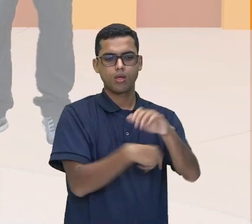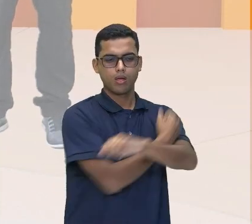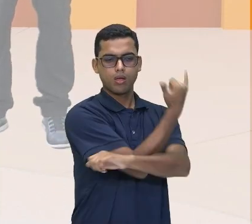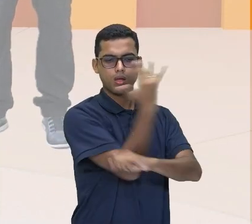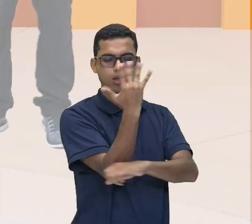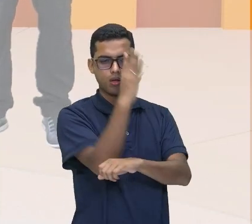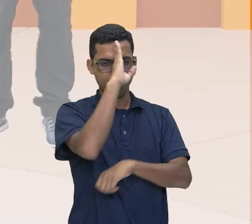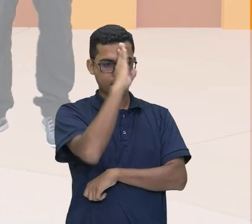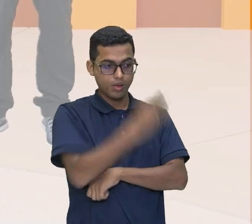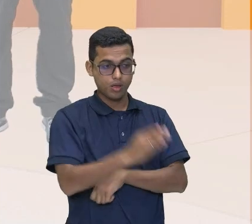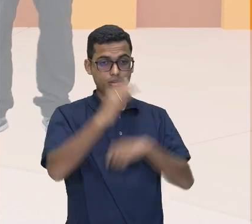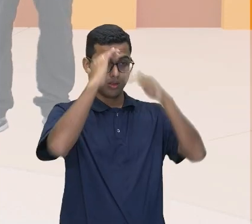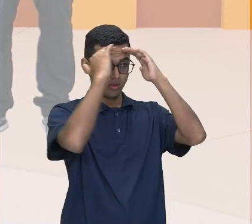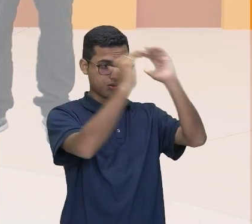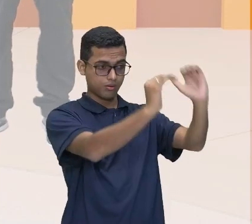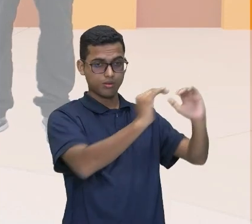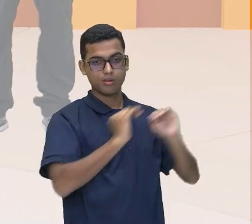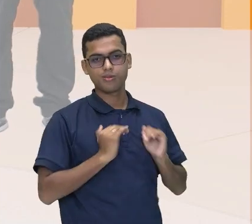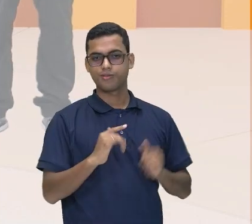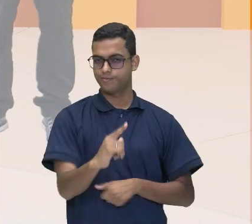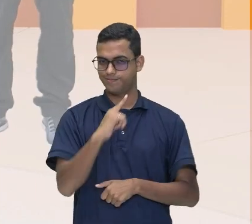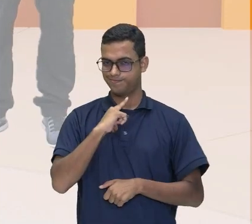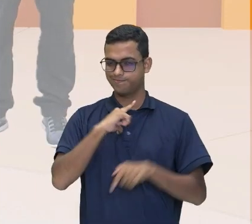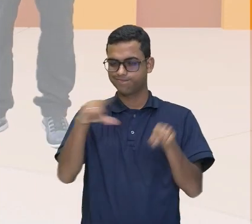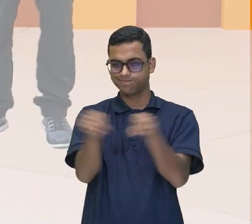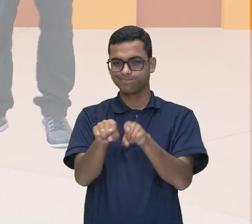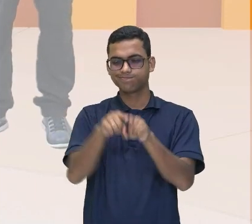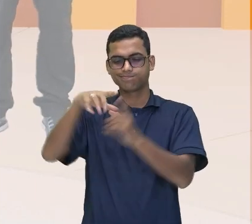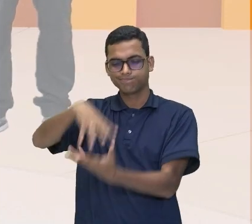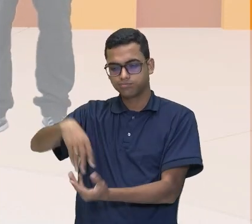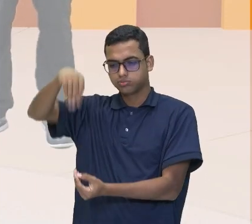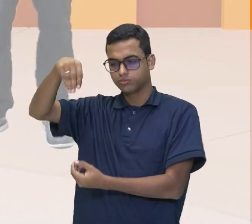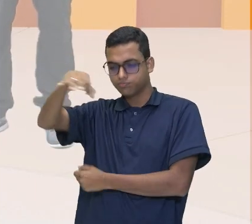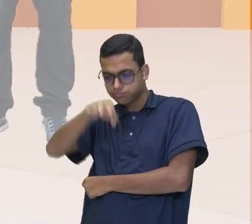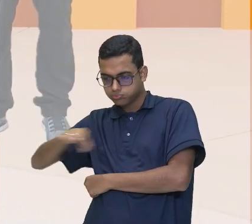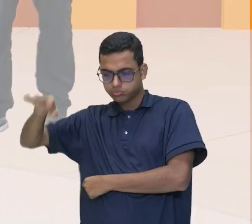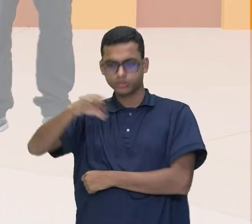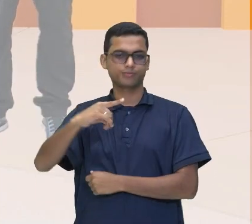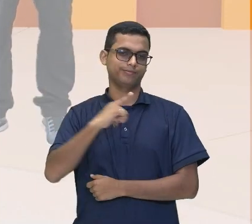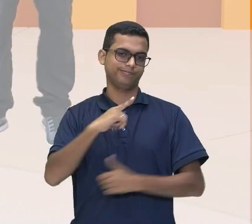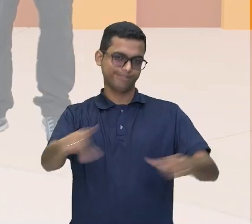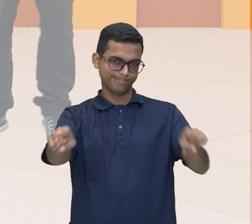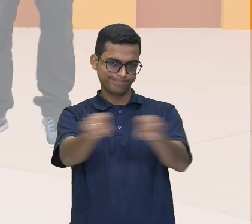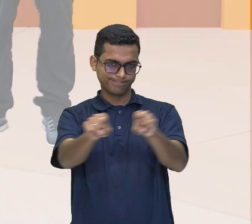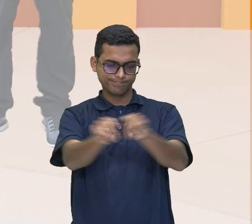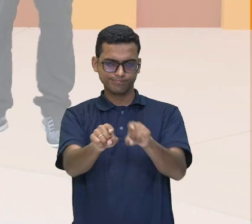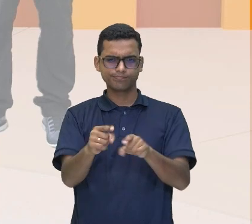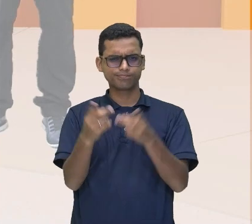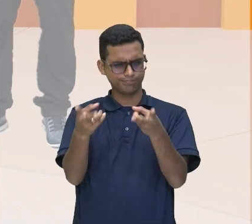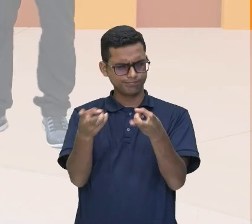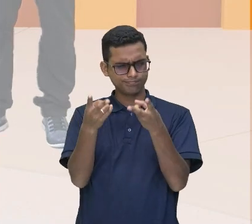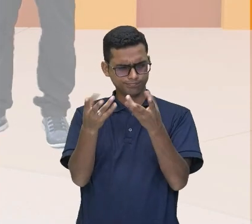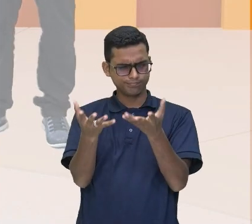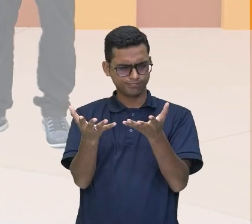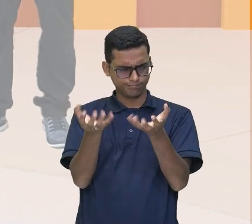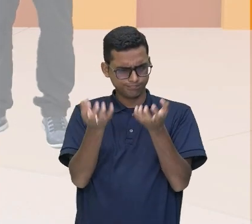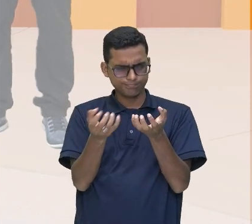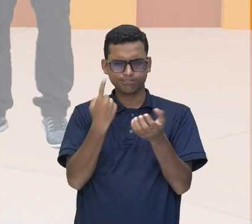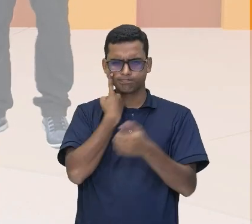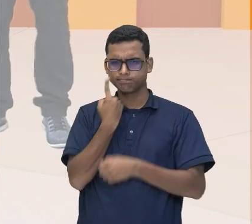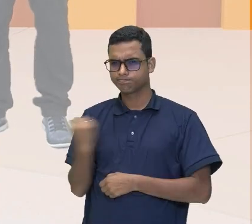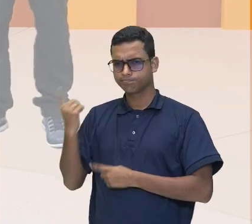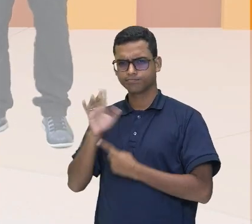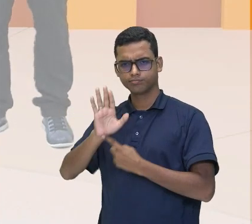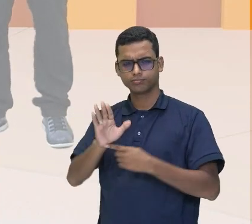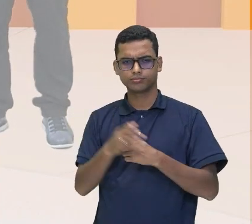uma criatividade, tem uma espiritualidade carregada ali. Querem ver? Olha só aqui